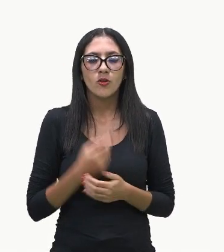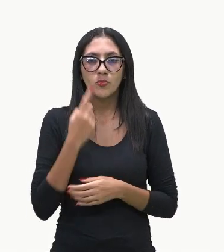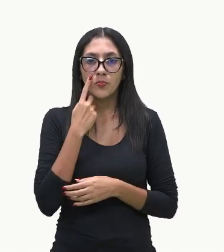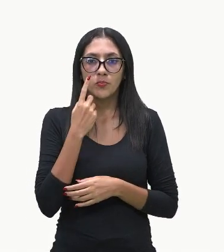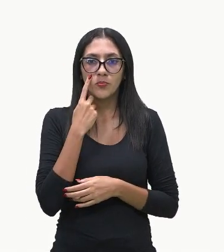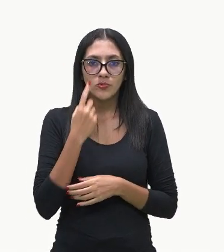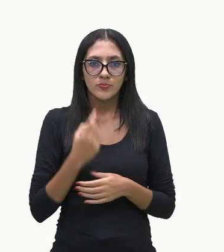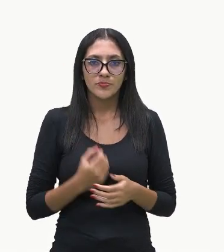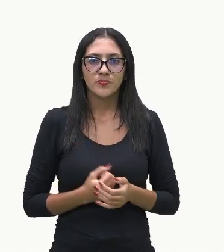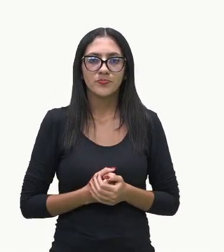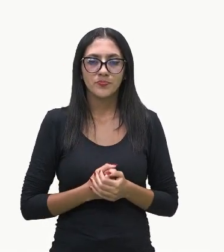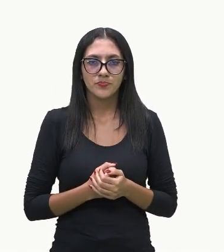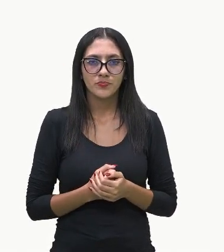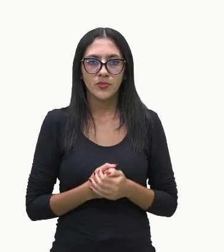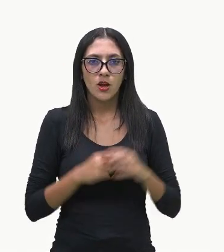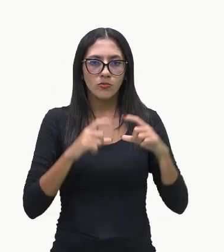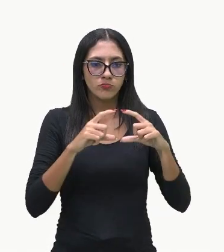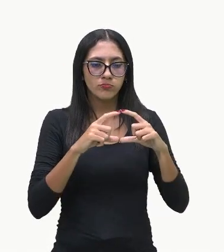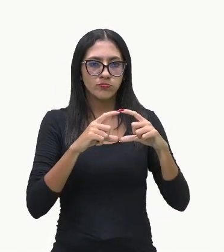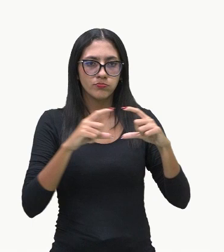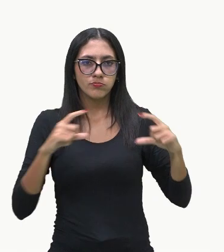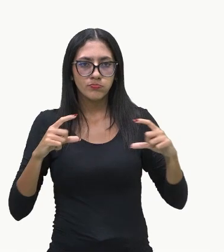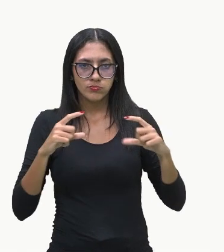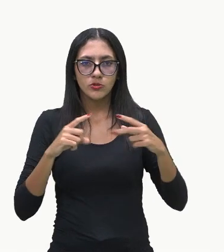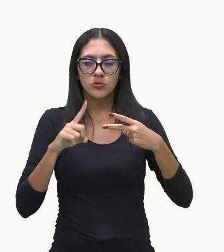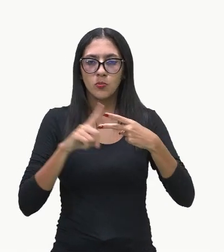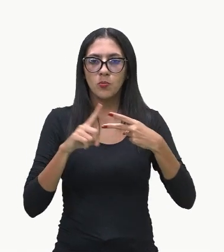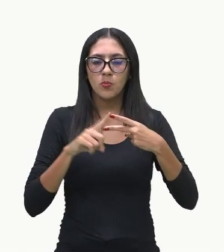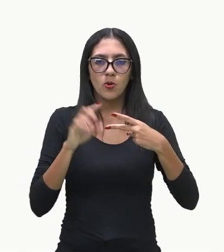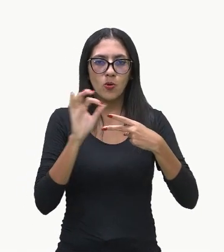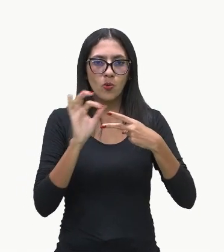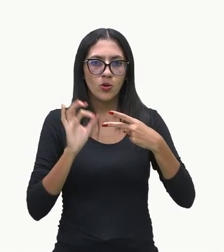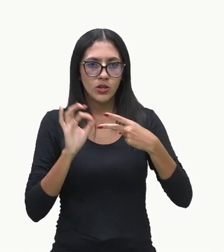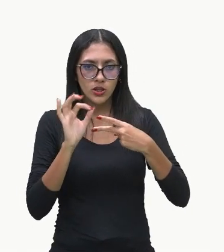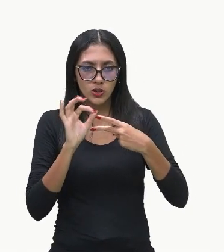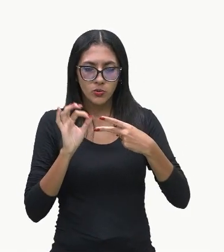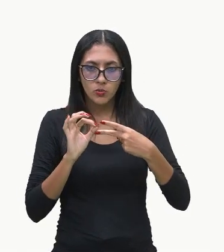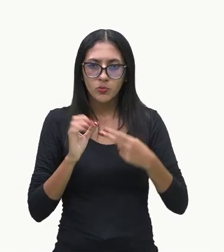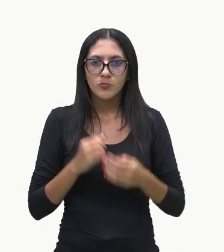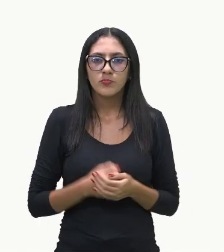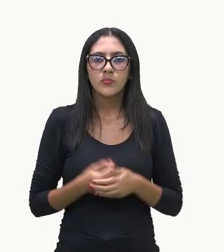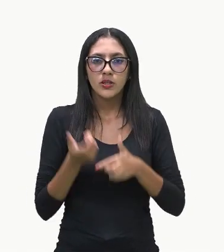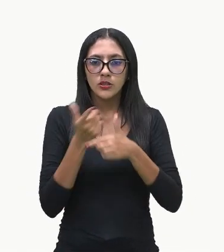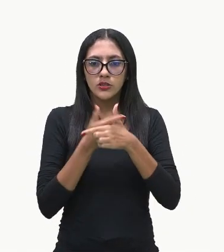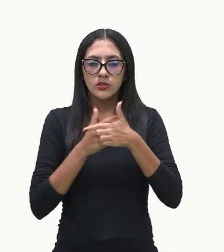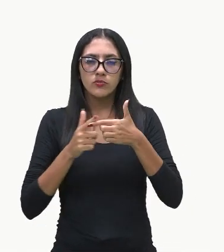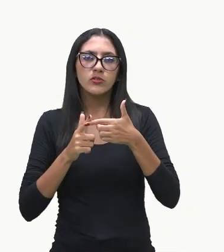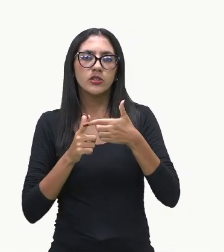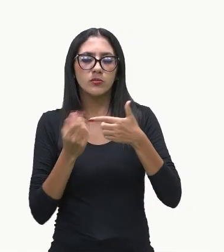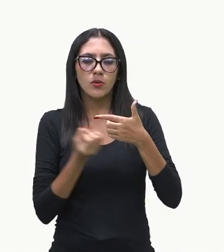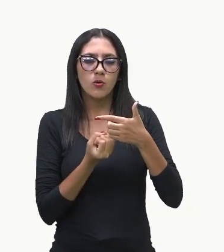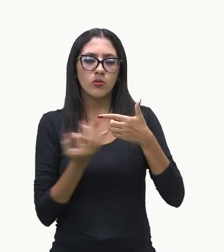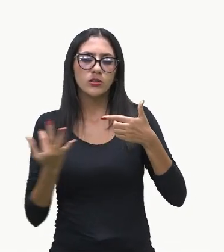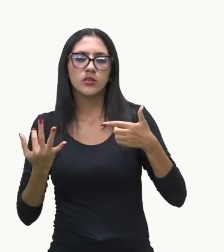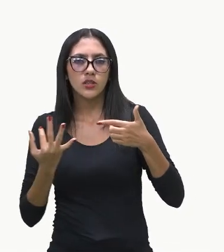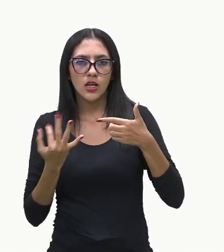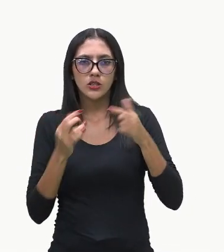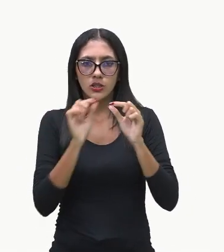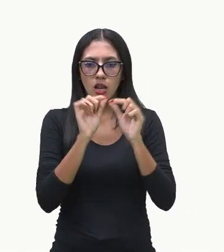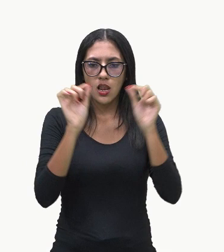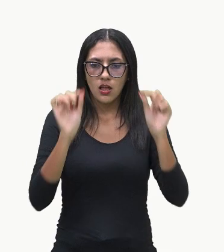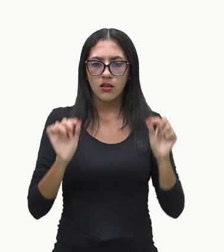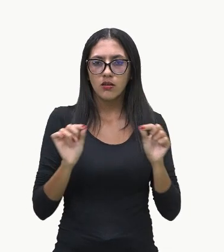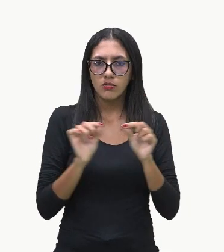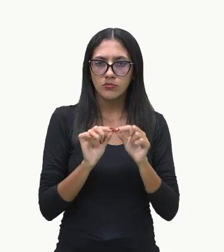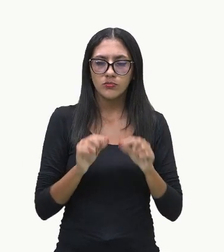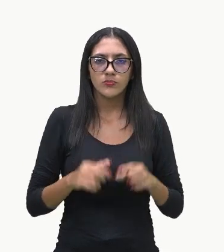ângulos internos do polígono e vai dividir pelo número de lados dele. Para ficar mais